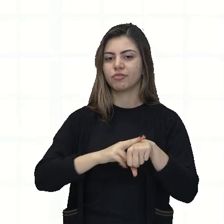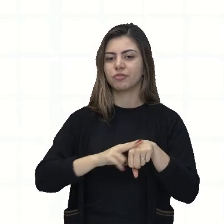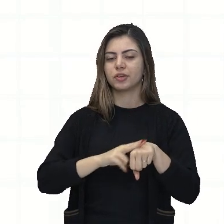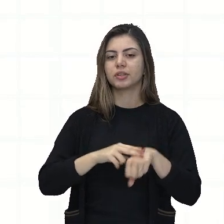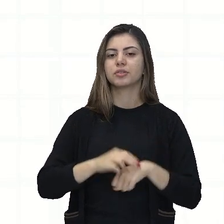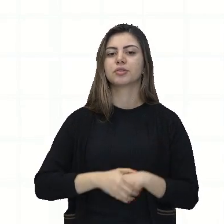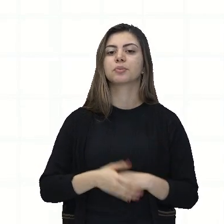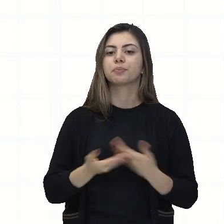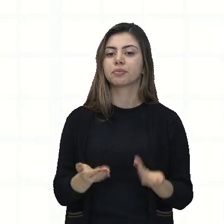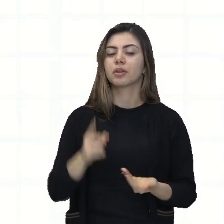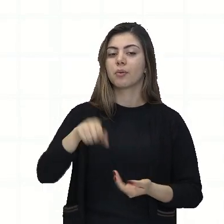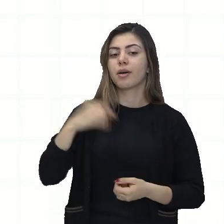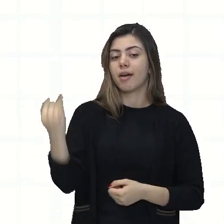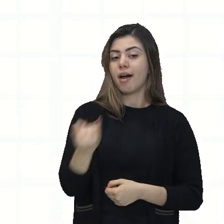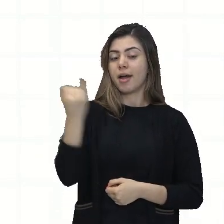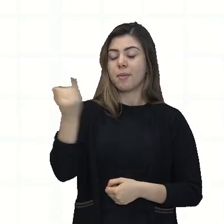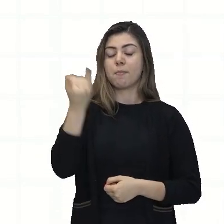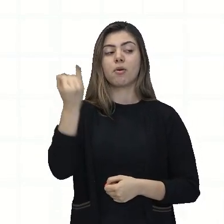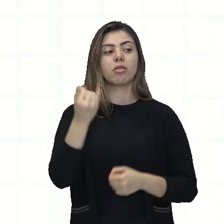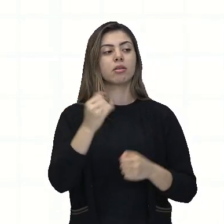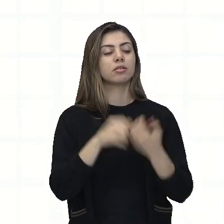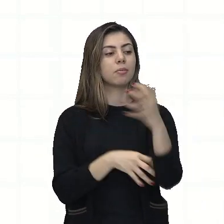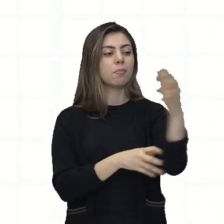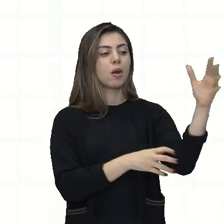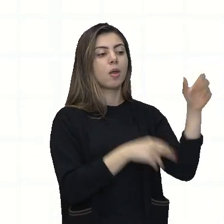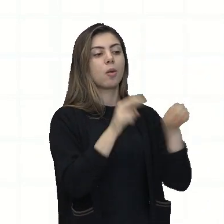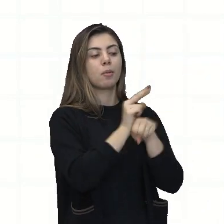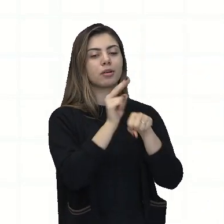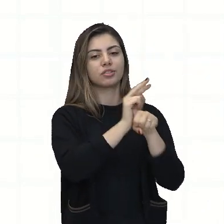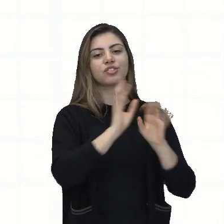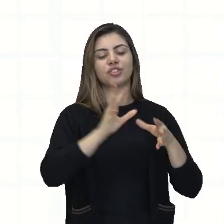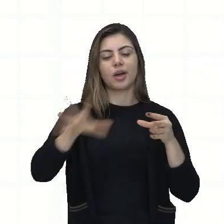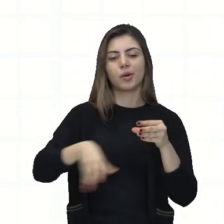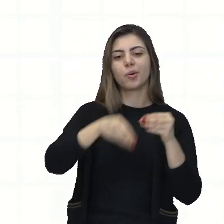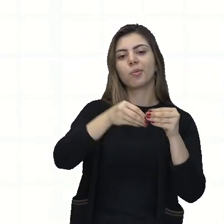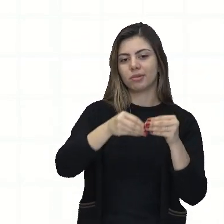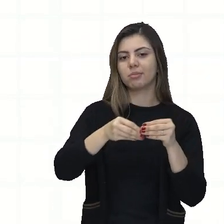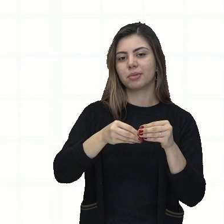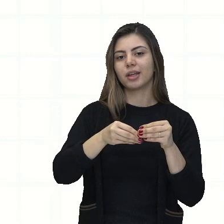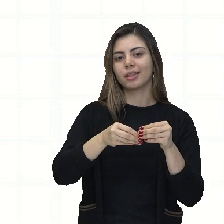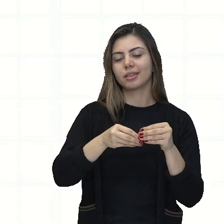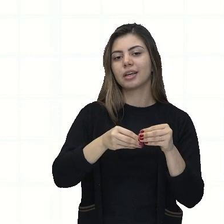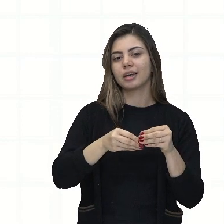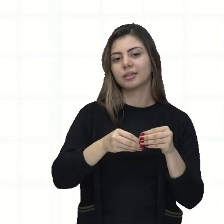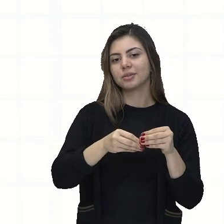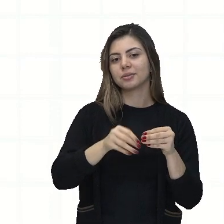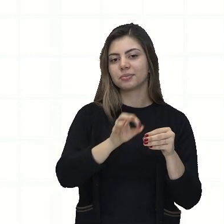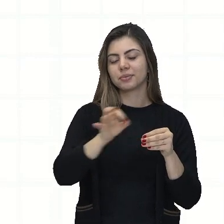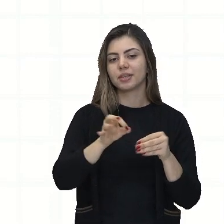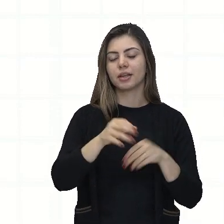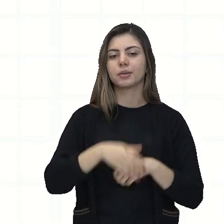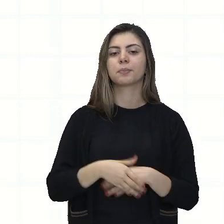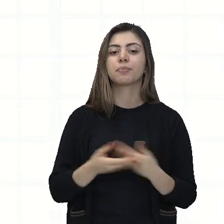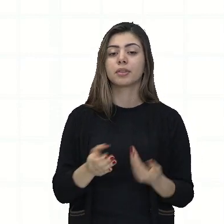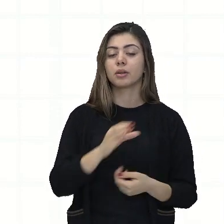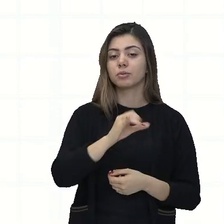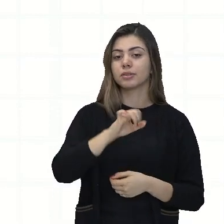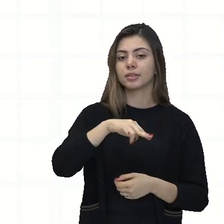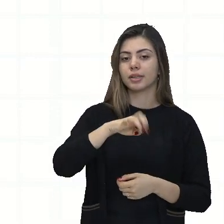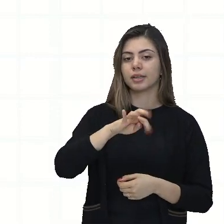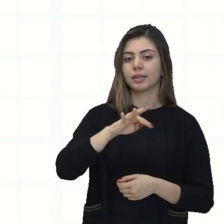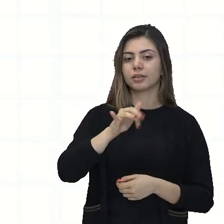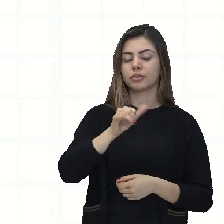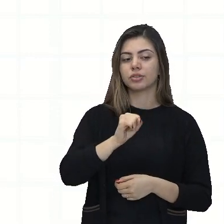da preservação ambiental, já está complementando o sentido de cientes. Como cientes é um adjetivo e